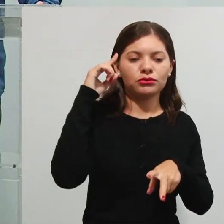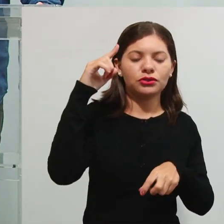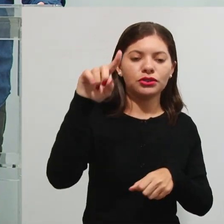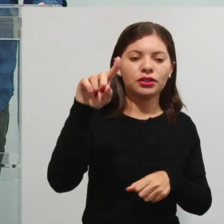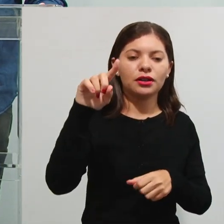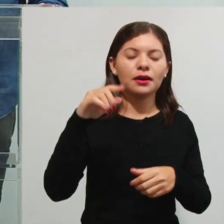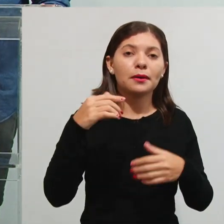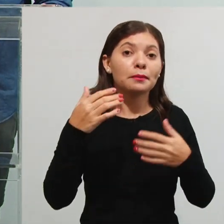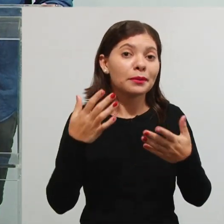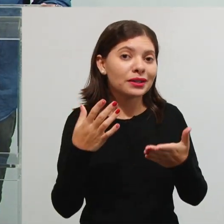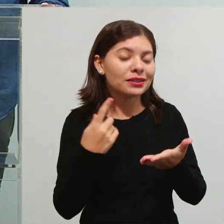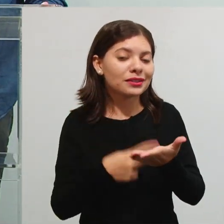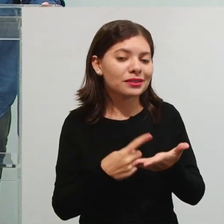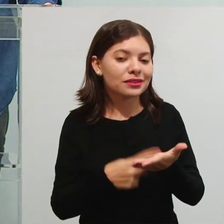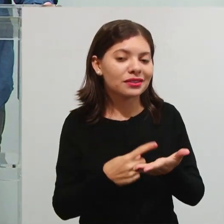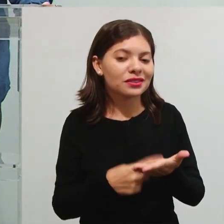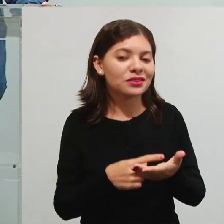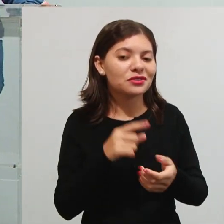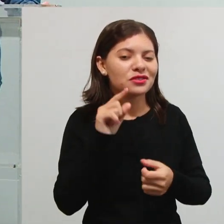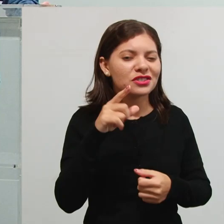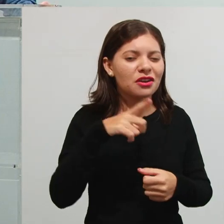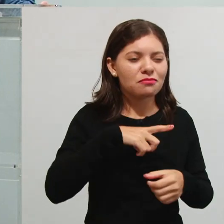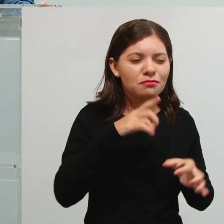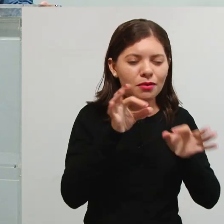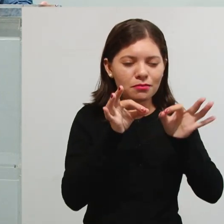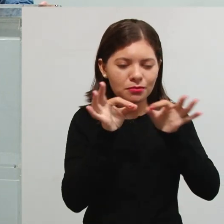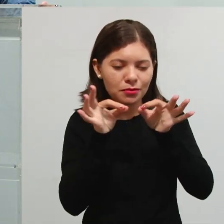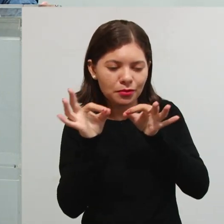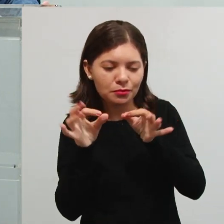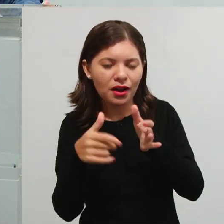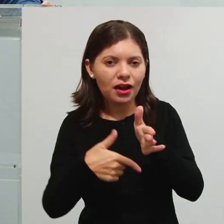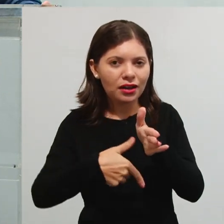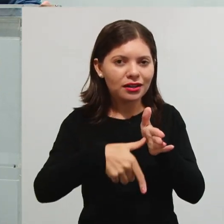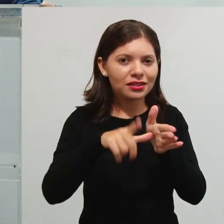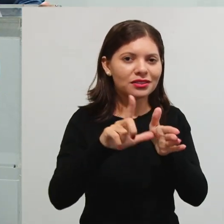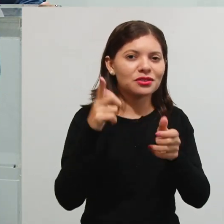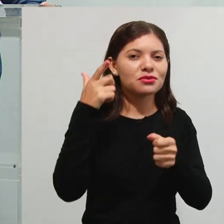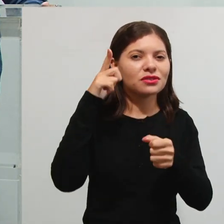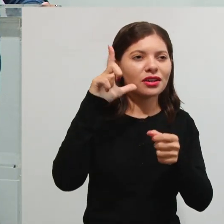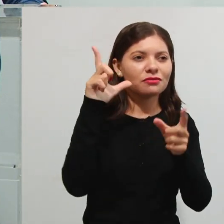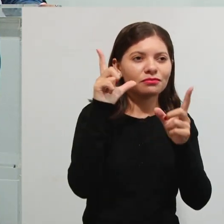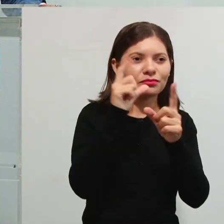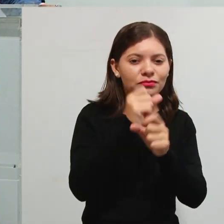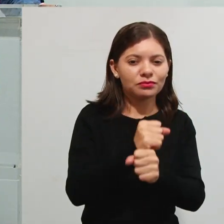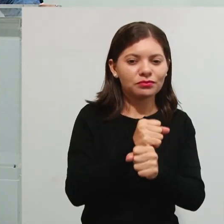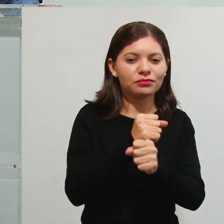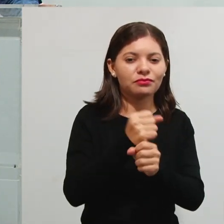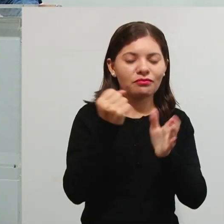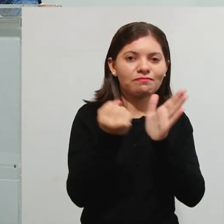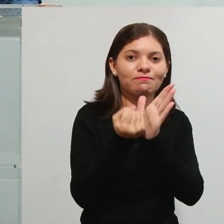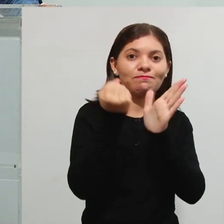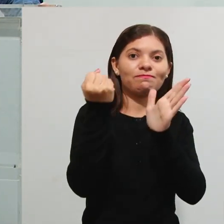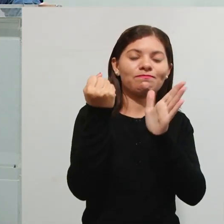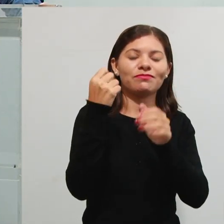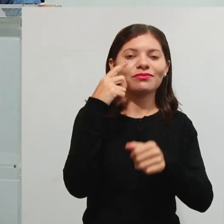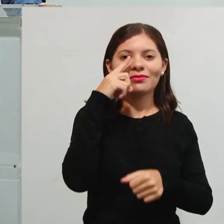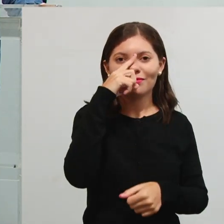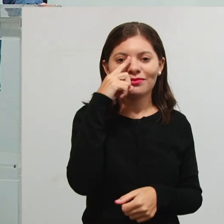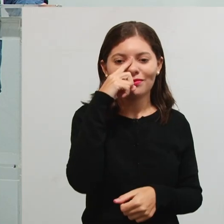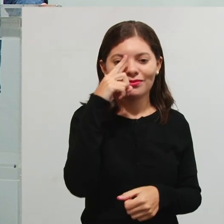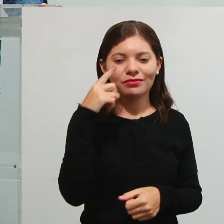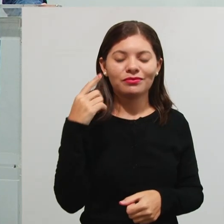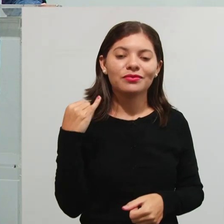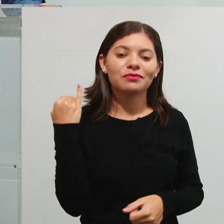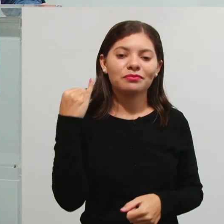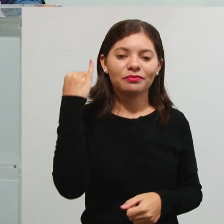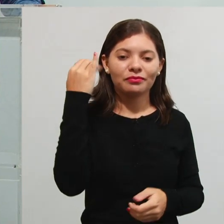mas concorda comigo que se você fizer um planejamento prévio, você consegue diminuir os impactos daqueles riscos. Por isso é importante